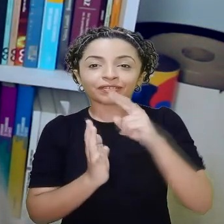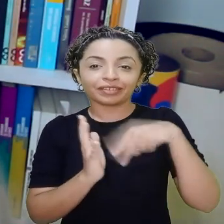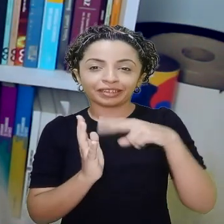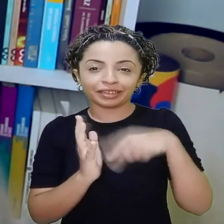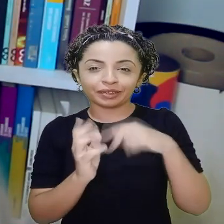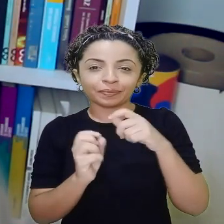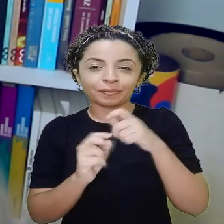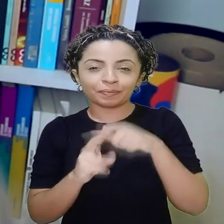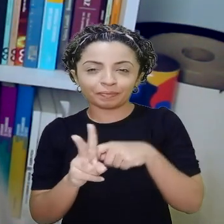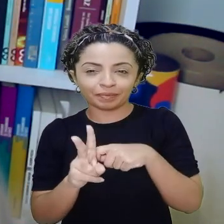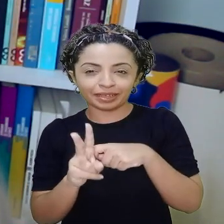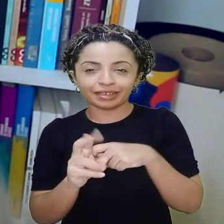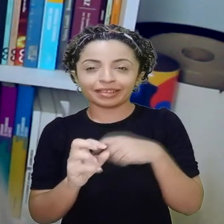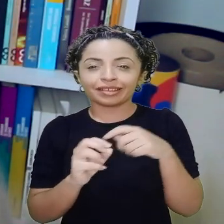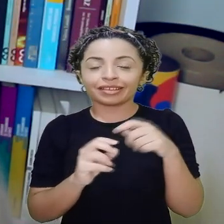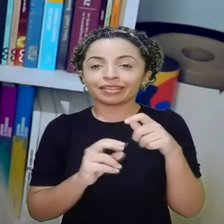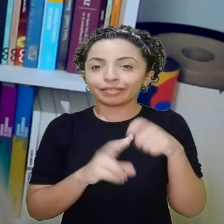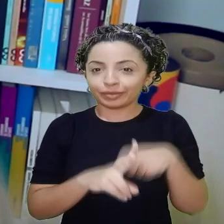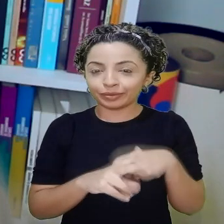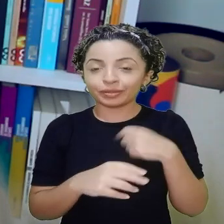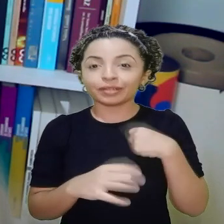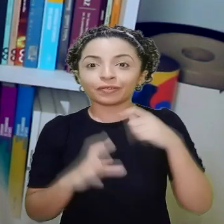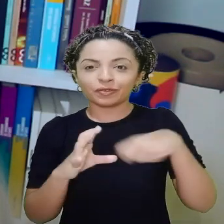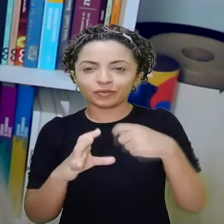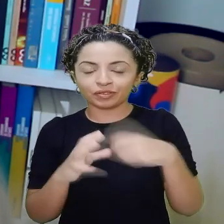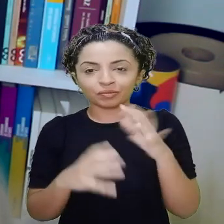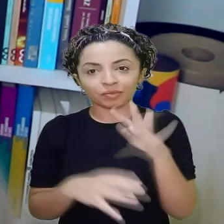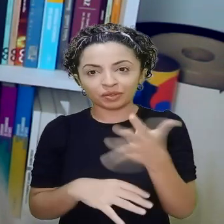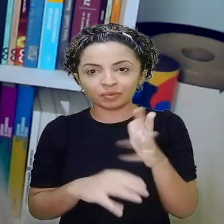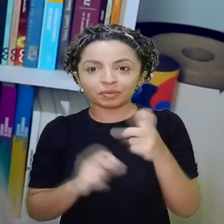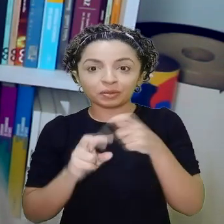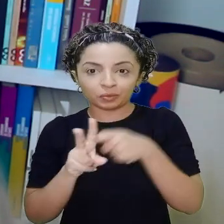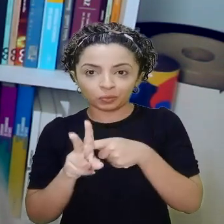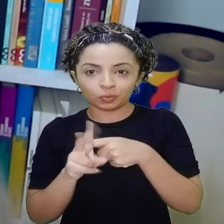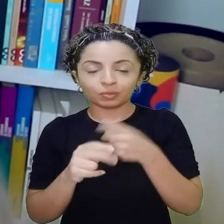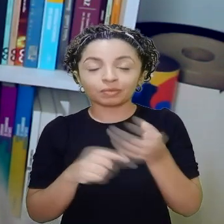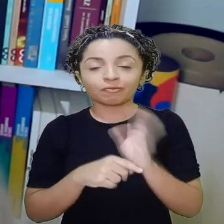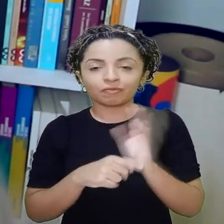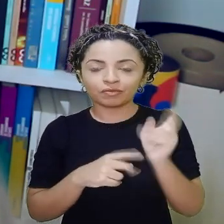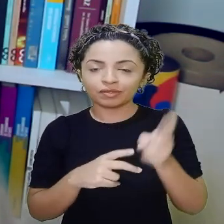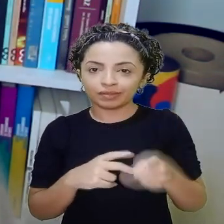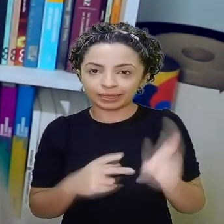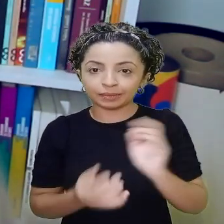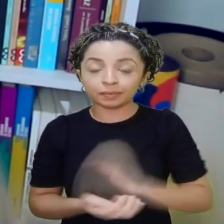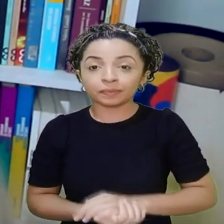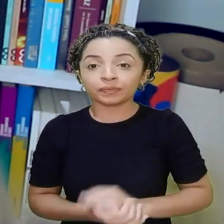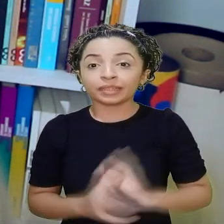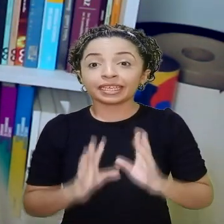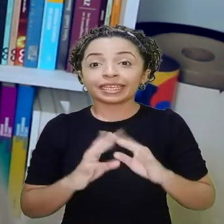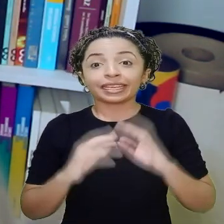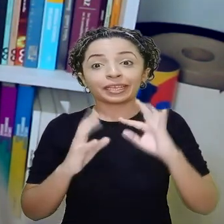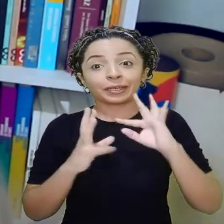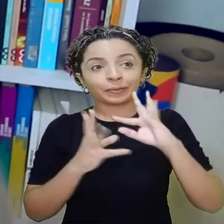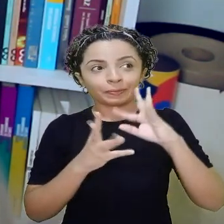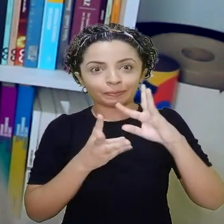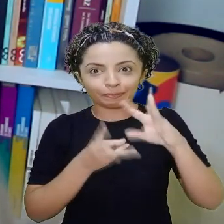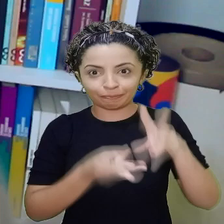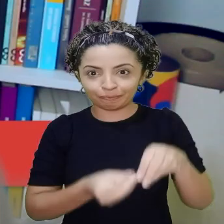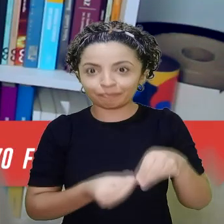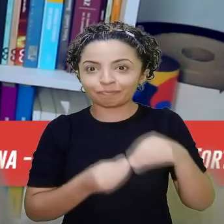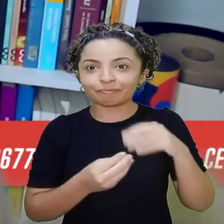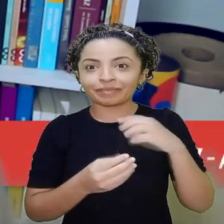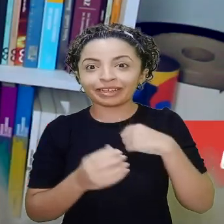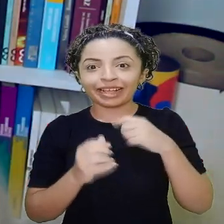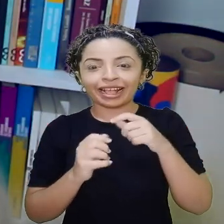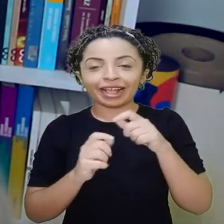últimos meses. A cada 2 meses eu faço esse vídeo, aproximadamente 2 meses eu faço esse vídeo. E reuni aqui tudo que eu li